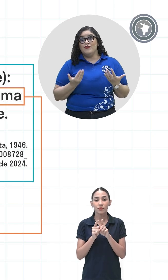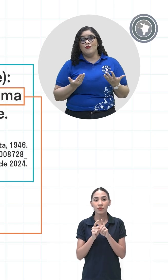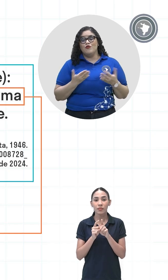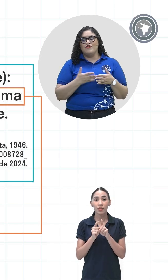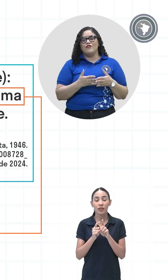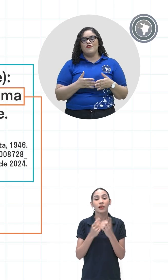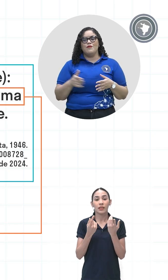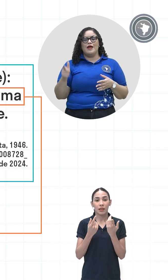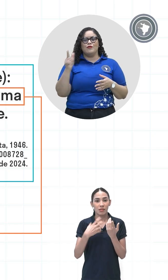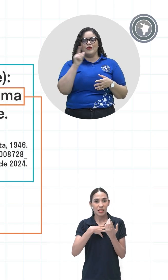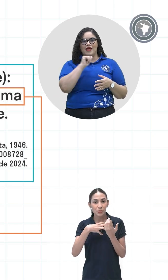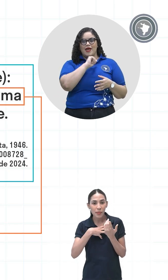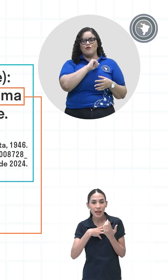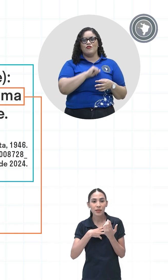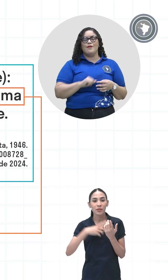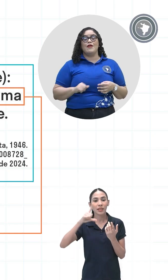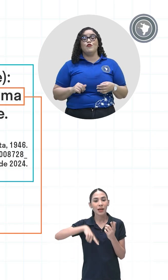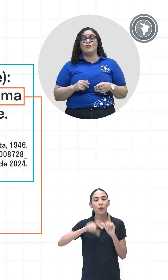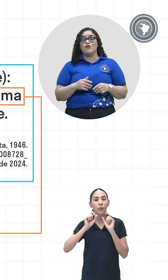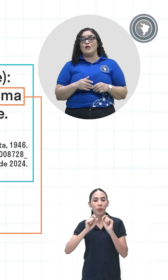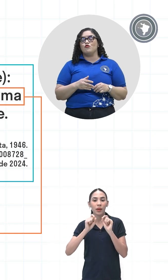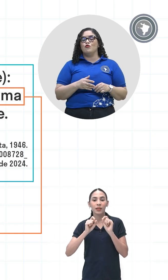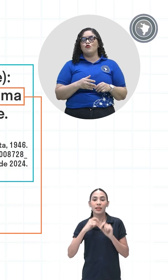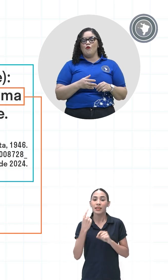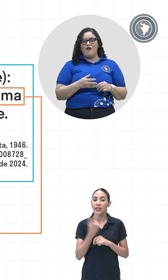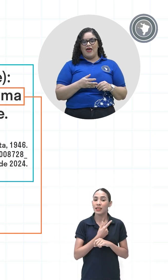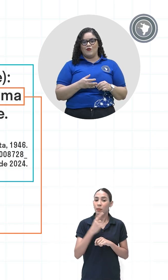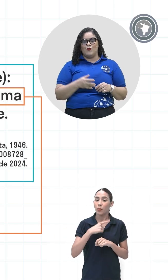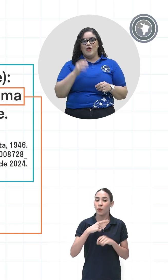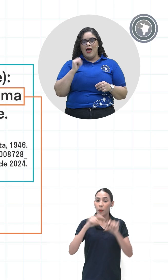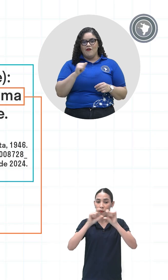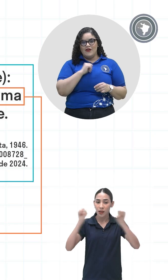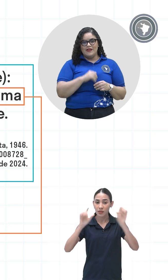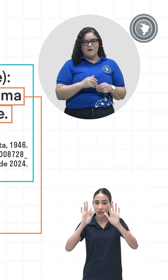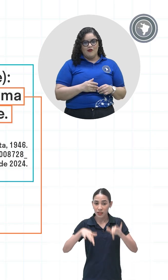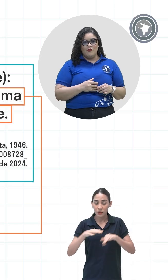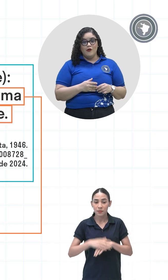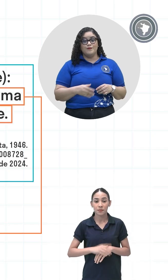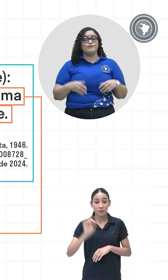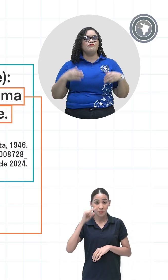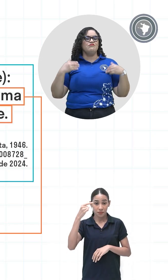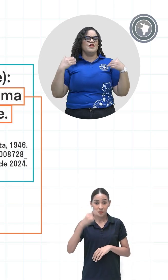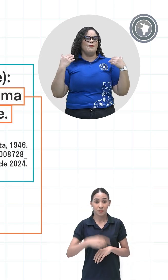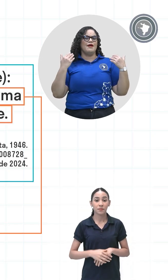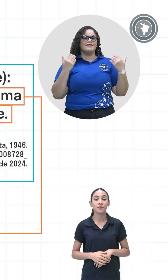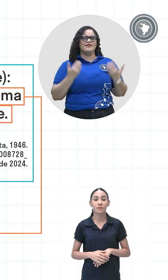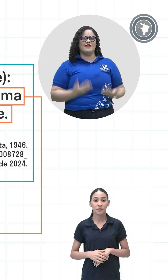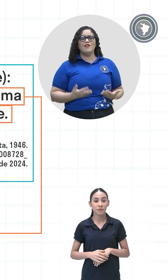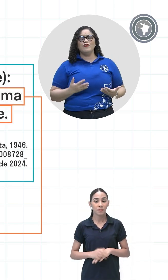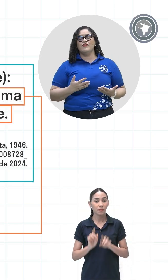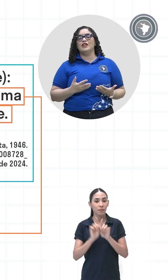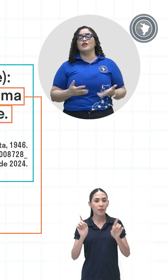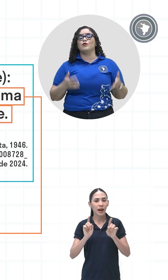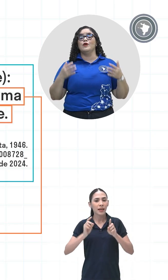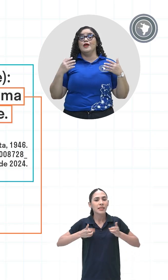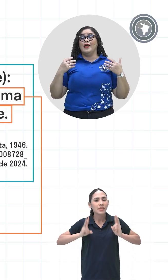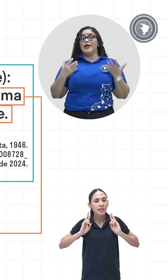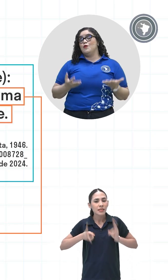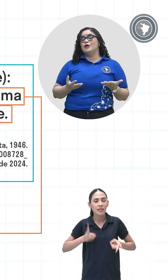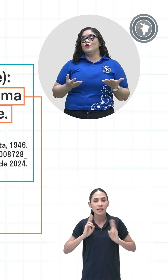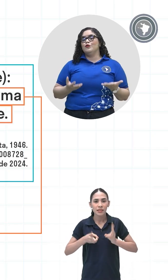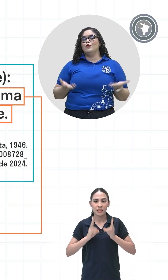da finitude do seu sentimento, que é justamente o que nós temos no último verso. Avança, por favor. Mas que seja